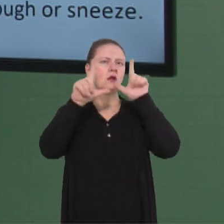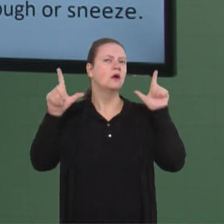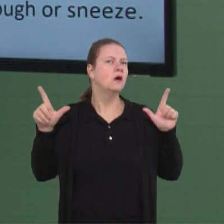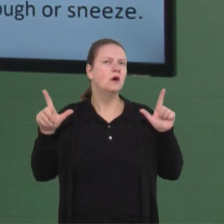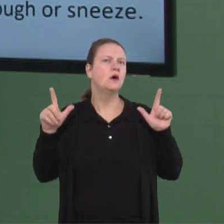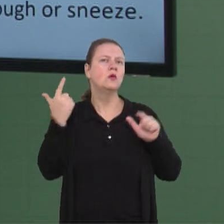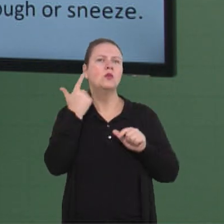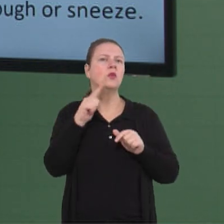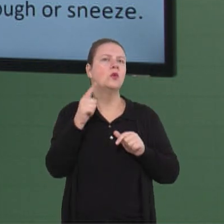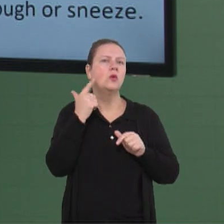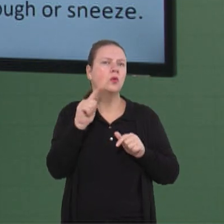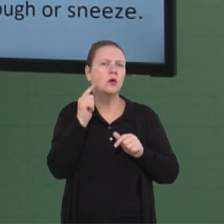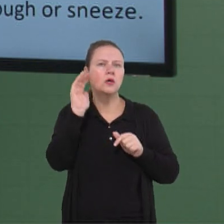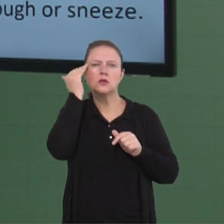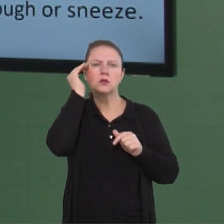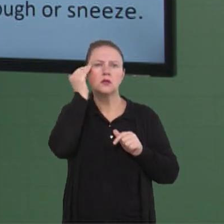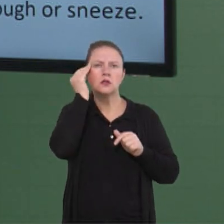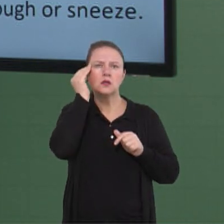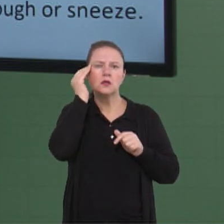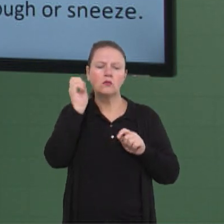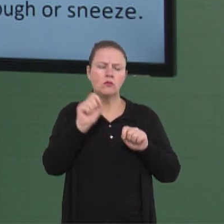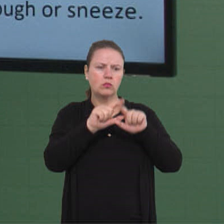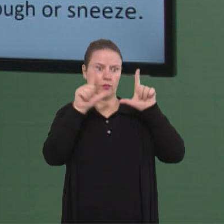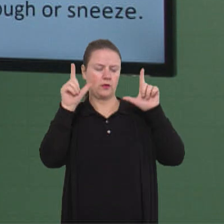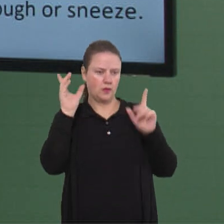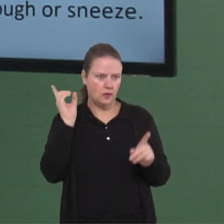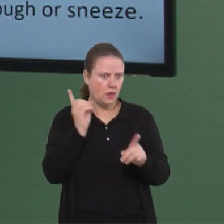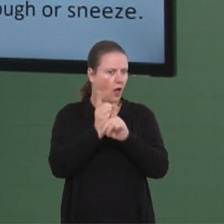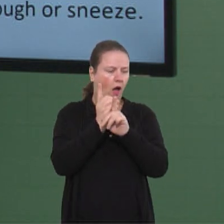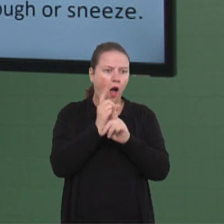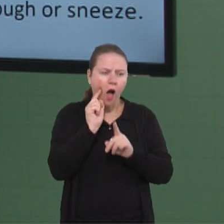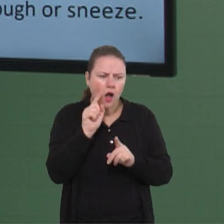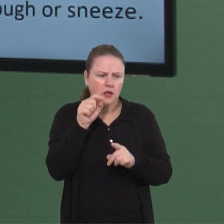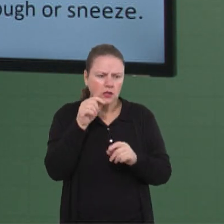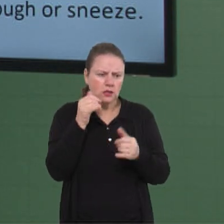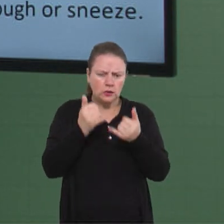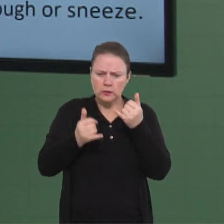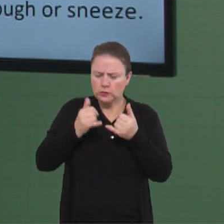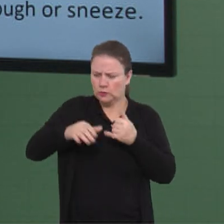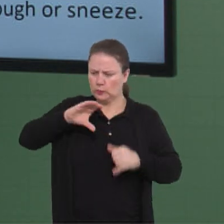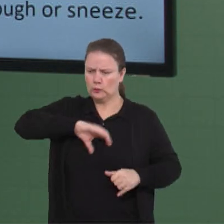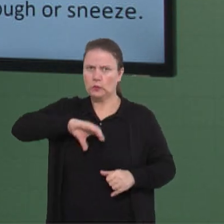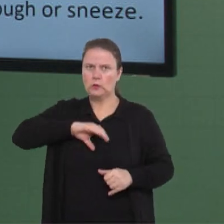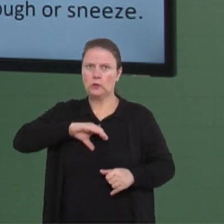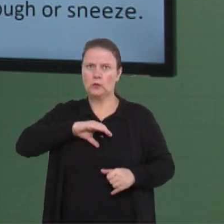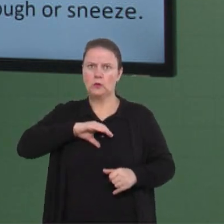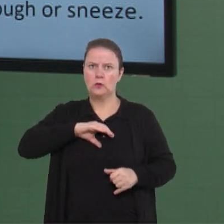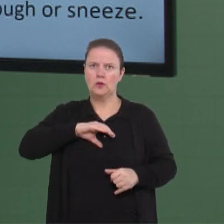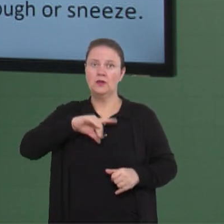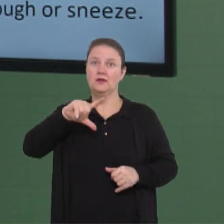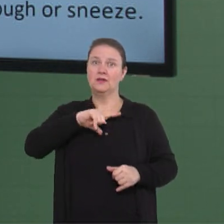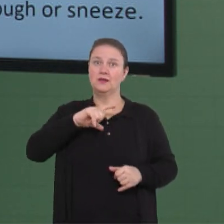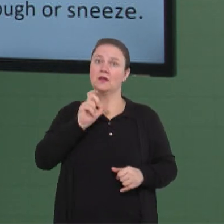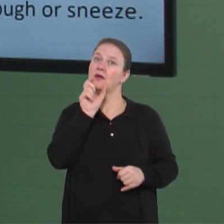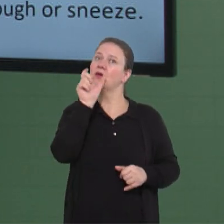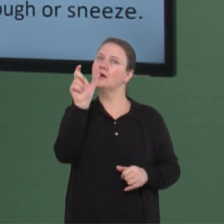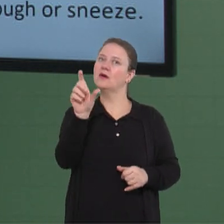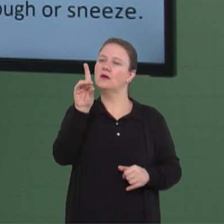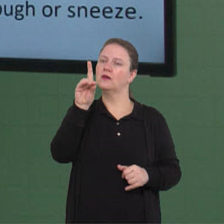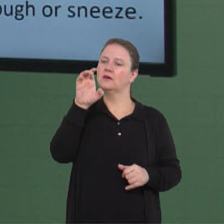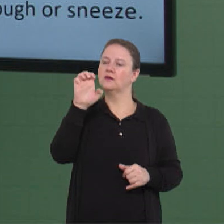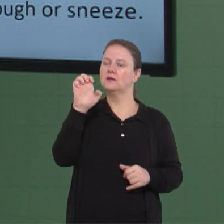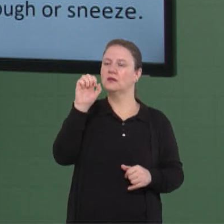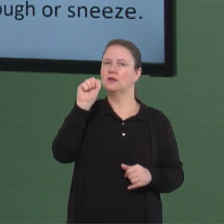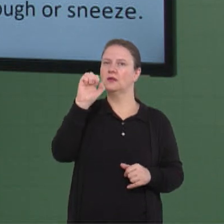consegue entender com muitas palavras sem o auxílio dele desinfectante parece com que desinfetar haitan